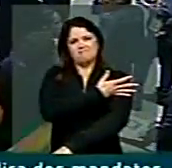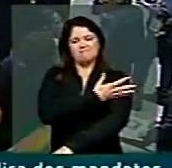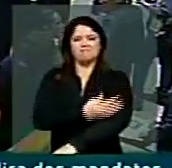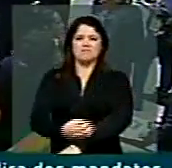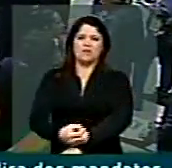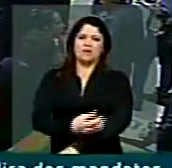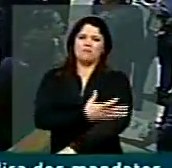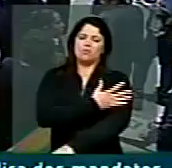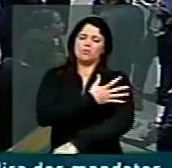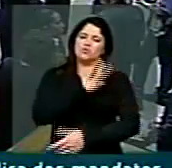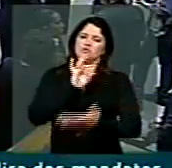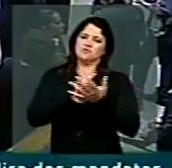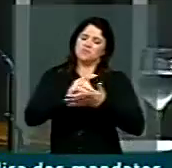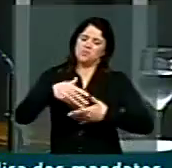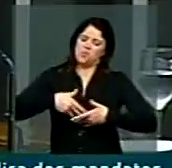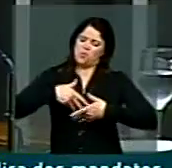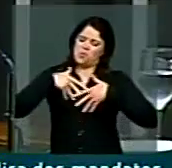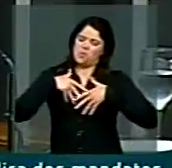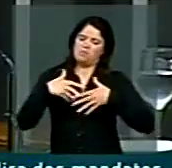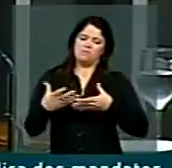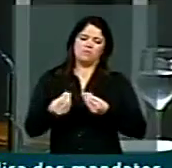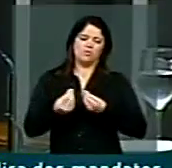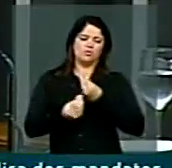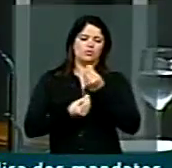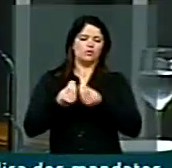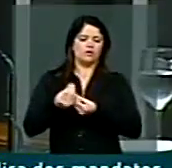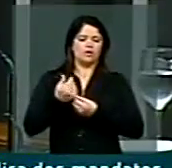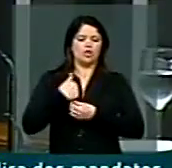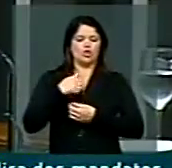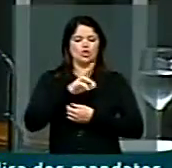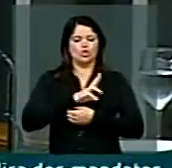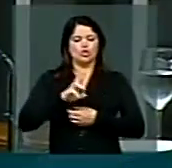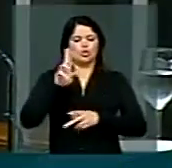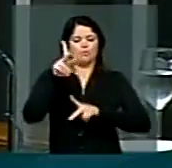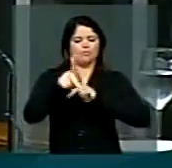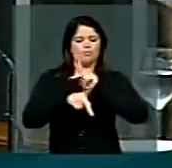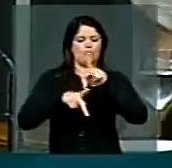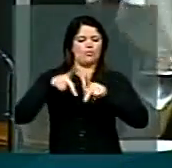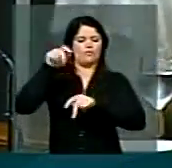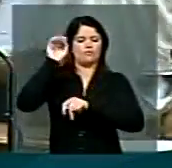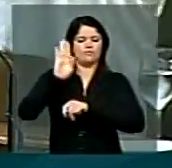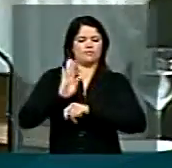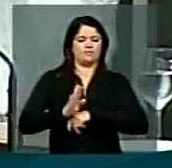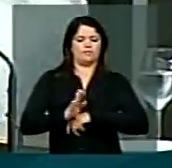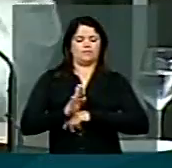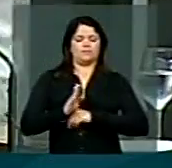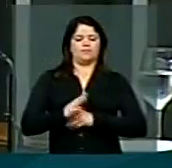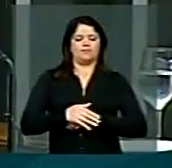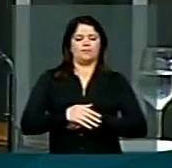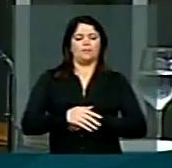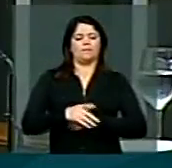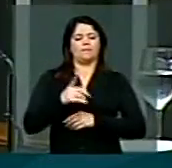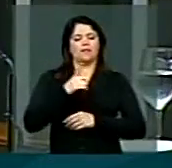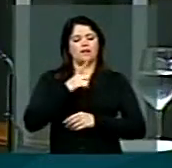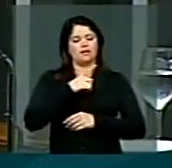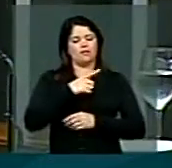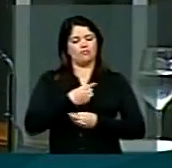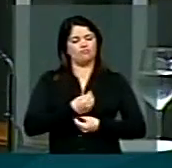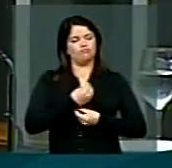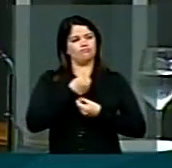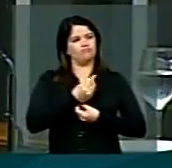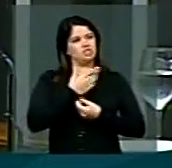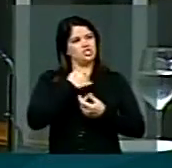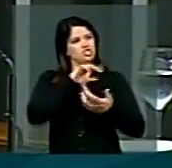e profunda honra que, em nome do povo brasileiro, que temos o privilégio e